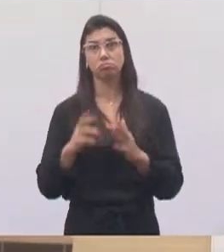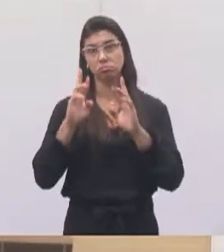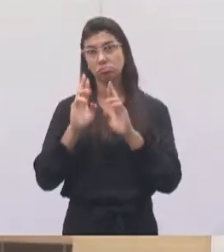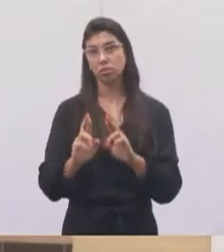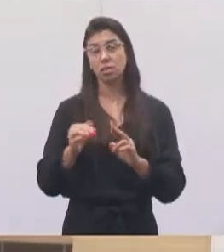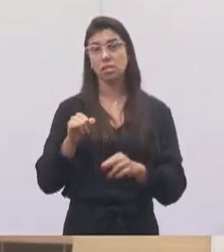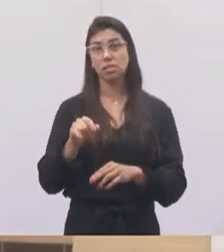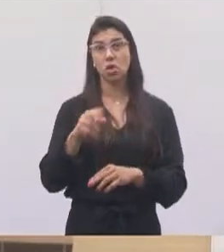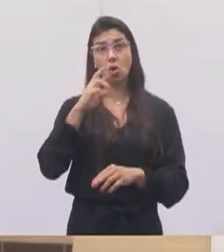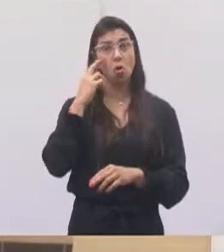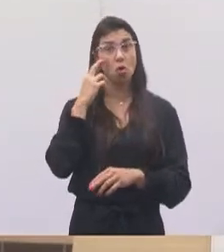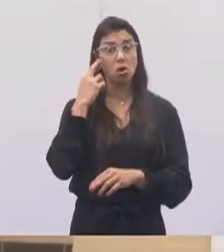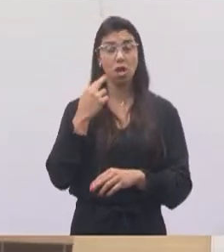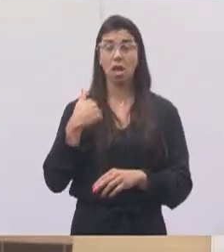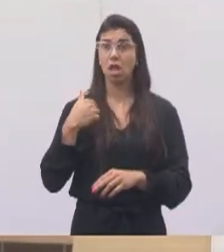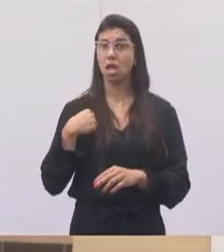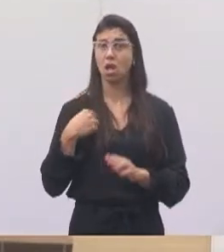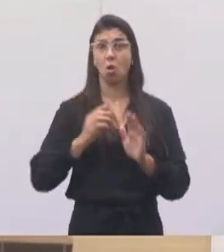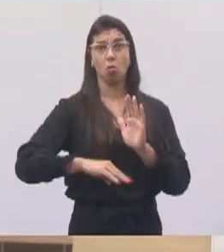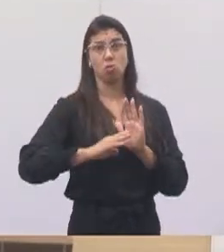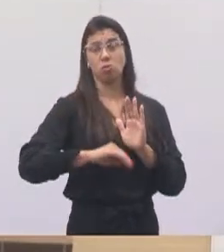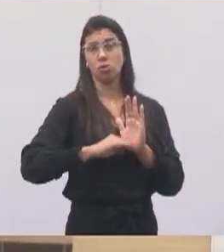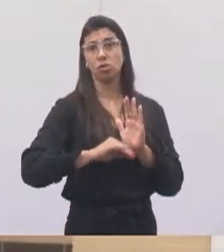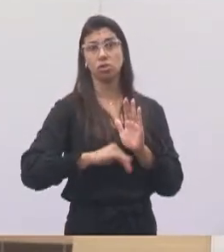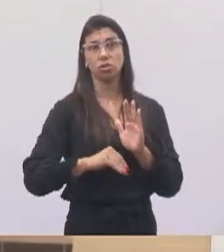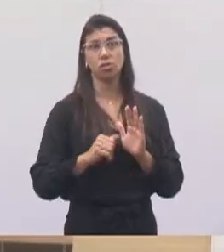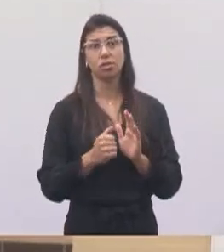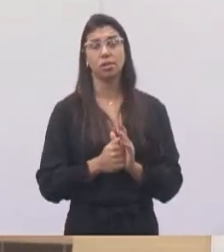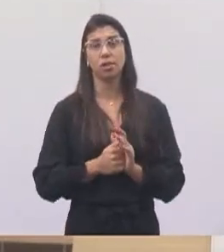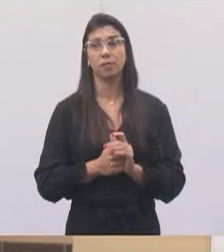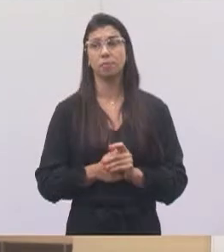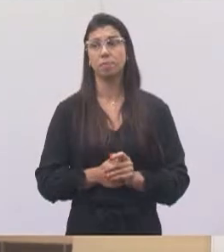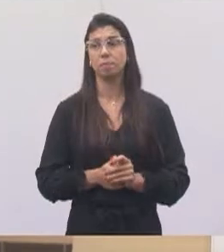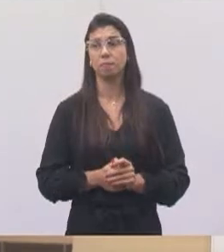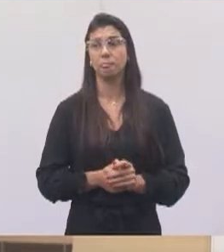fosse Roninha, não teria tirado esses,